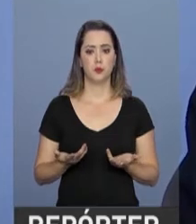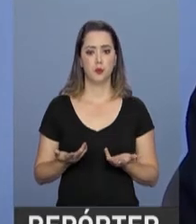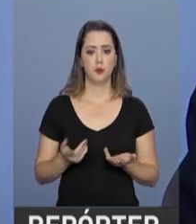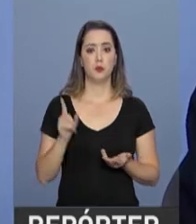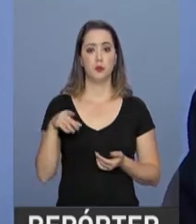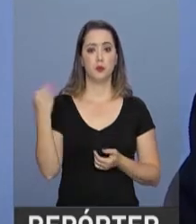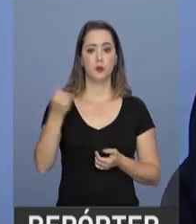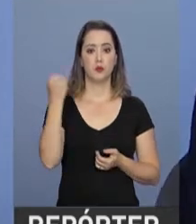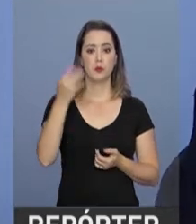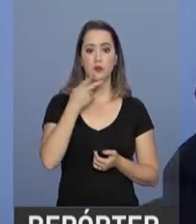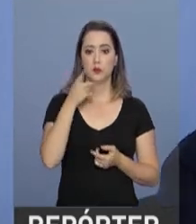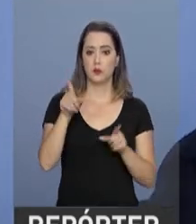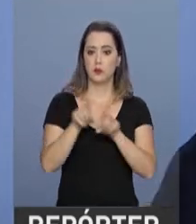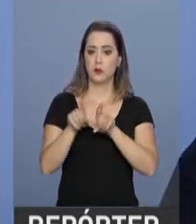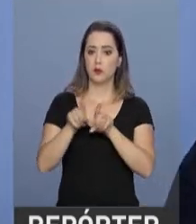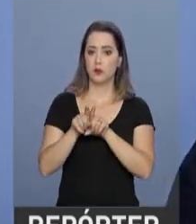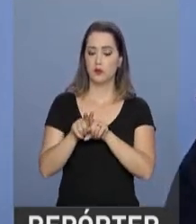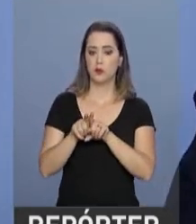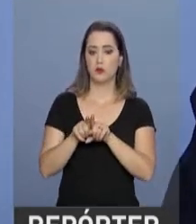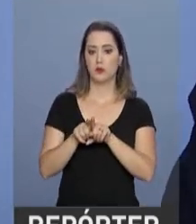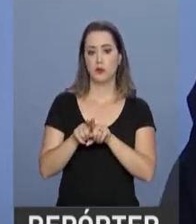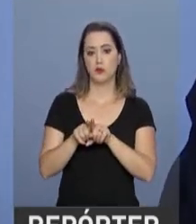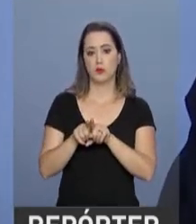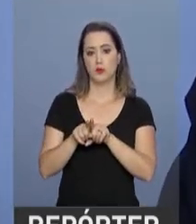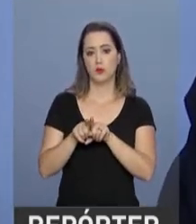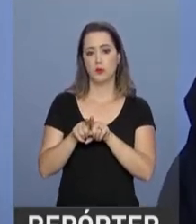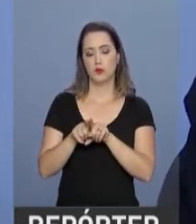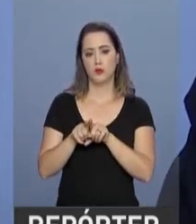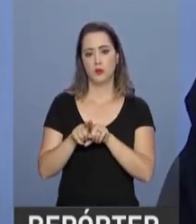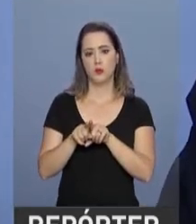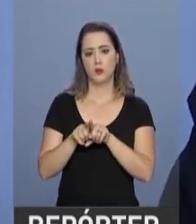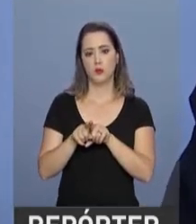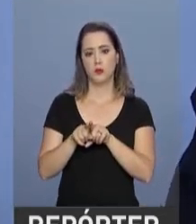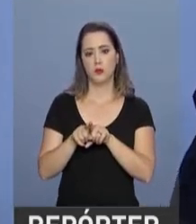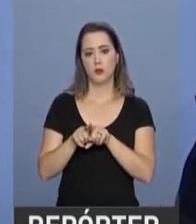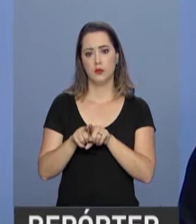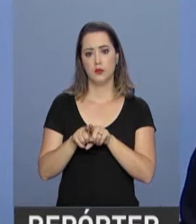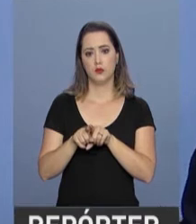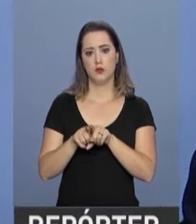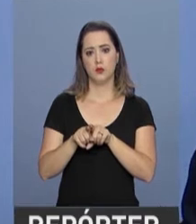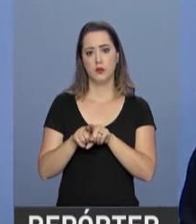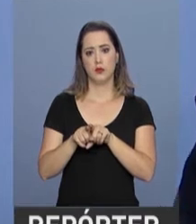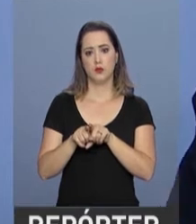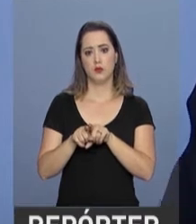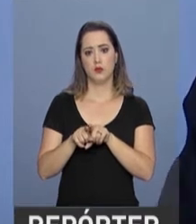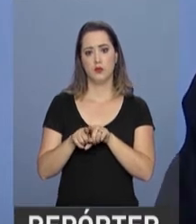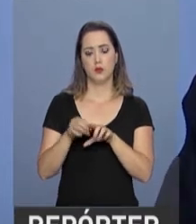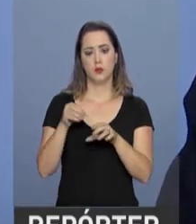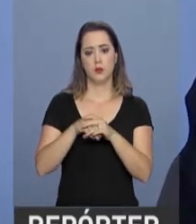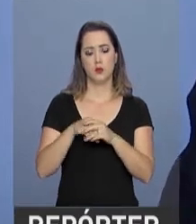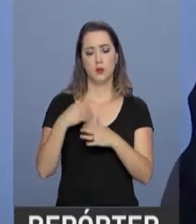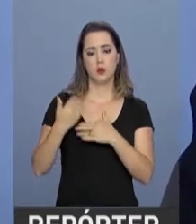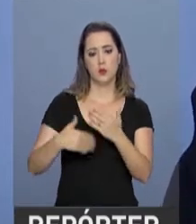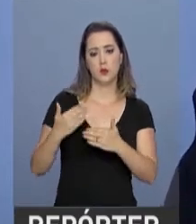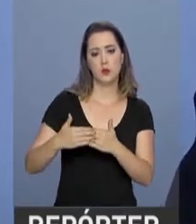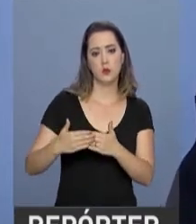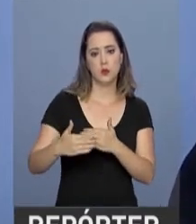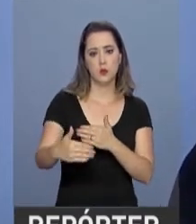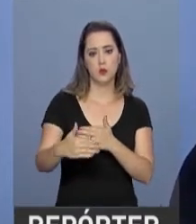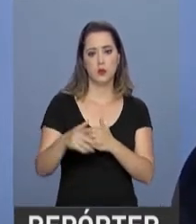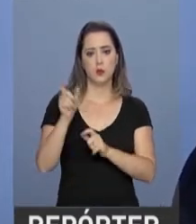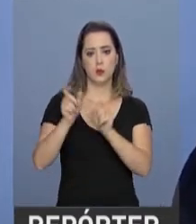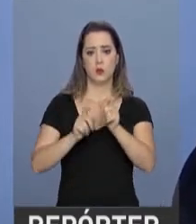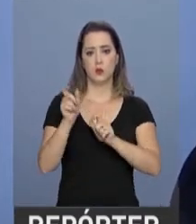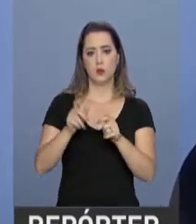importante salientar aqui é no meio é é desse processo os